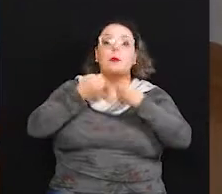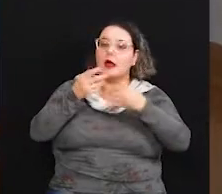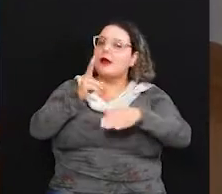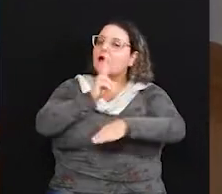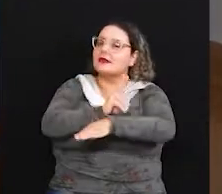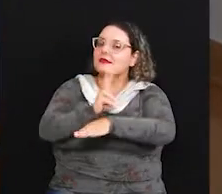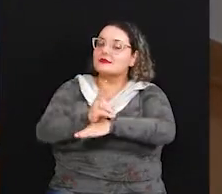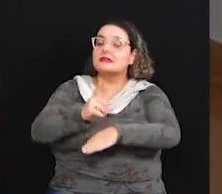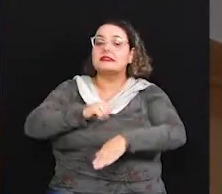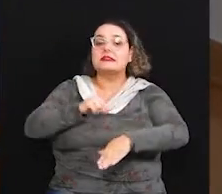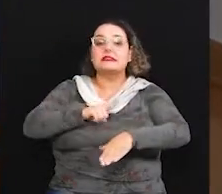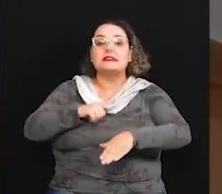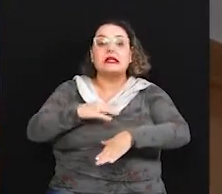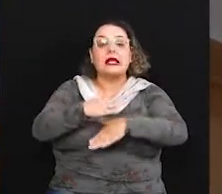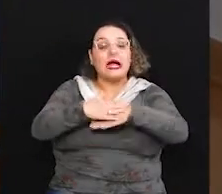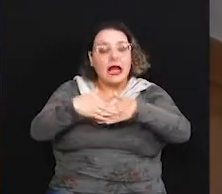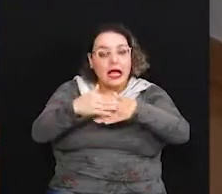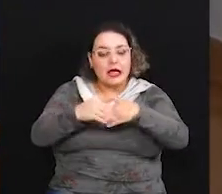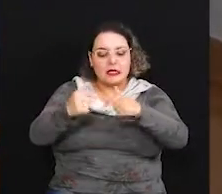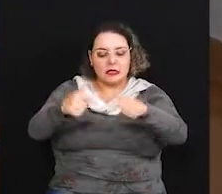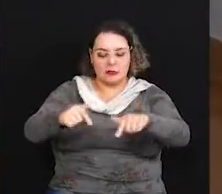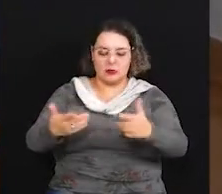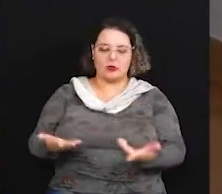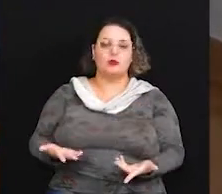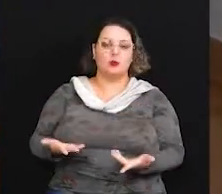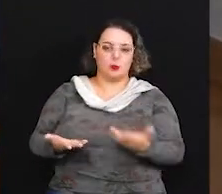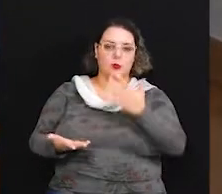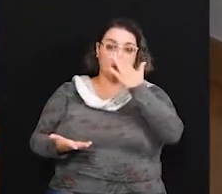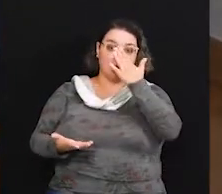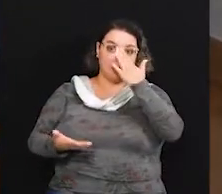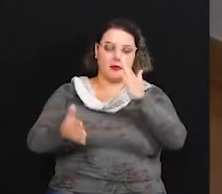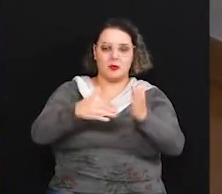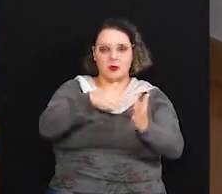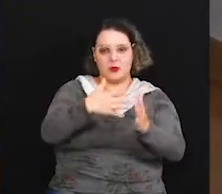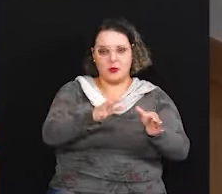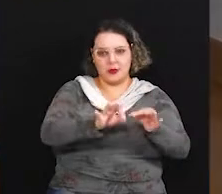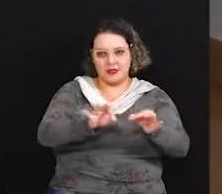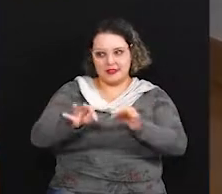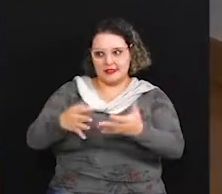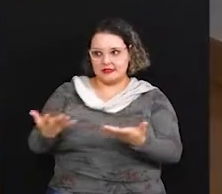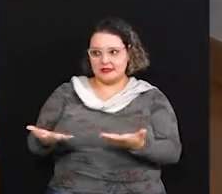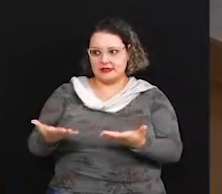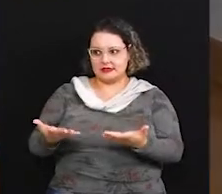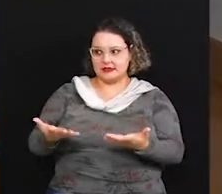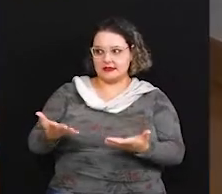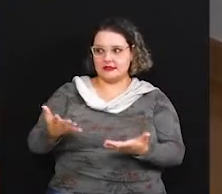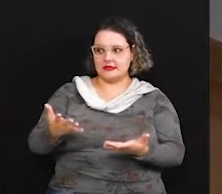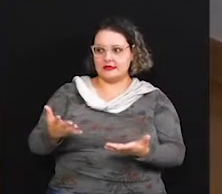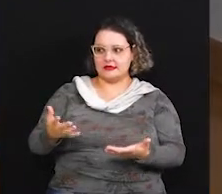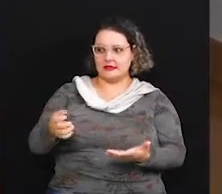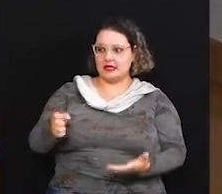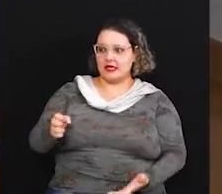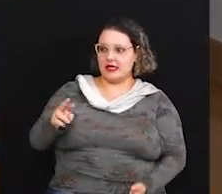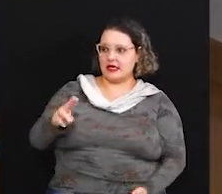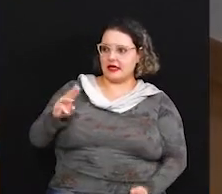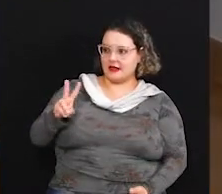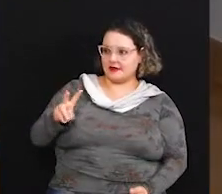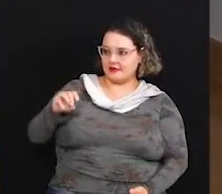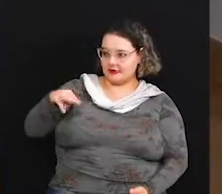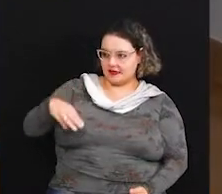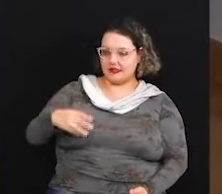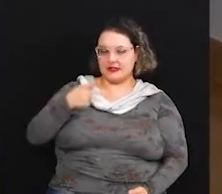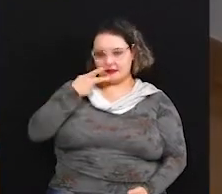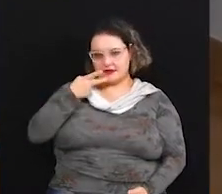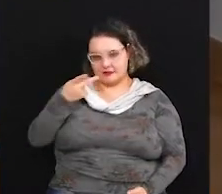veem que tem zelo, muito zelo pelo local, tudo muito pintado, organizado. Erwin, como eu